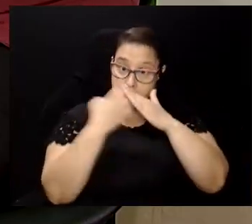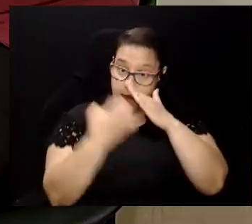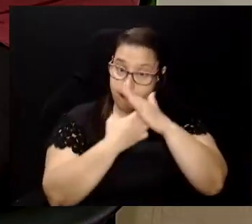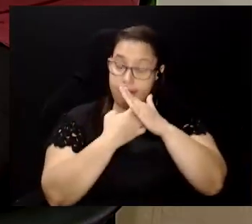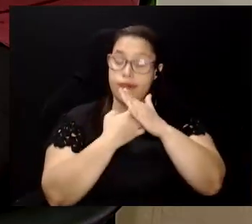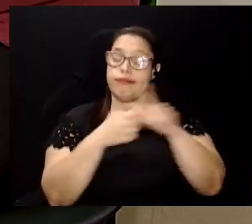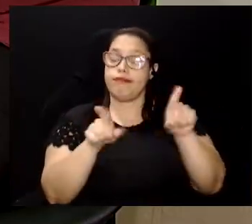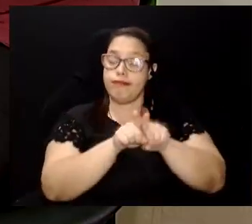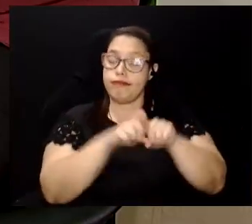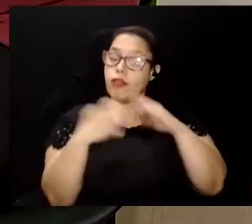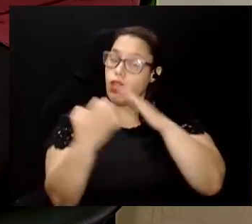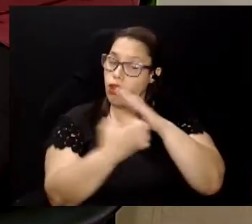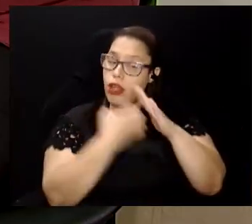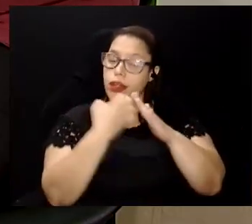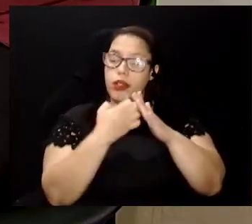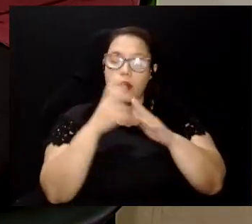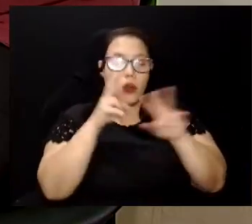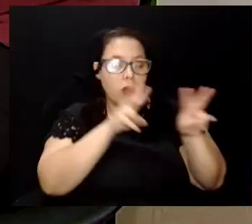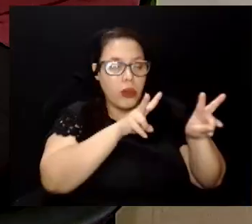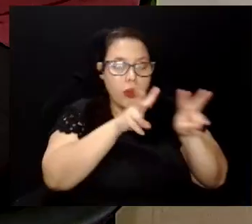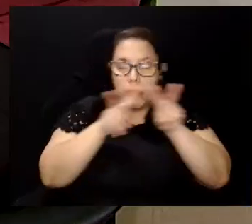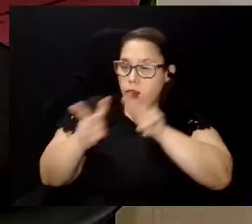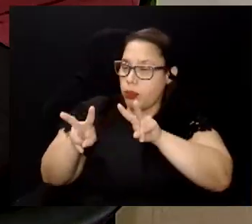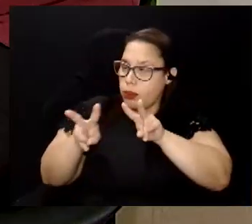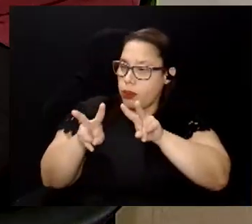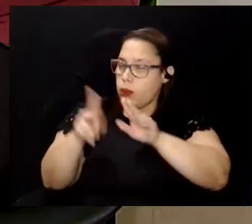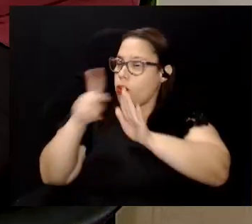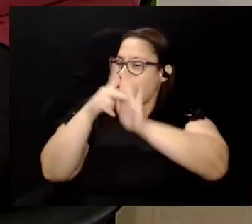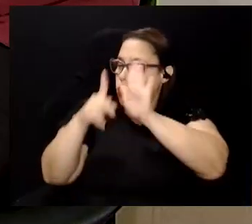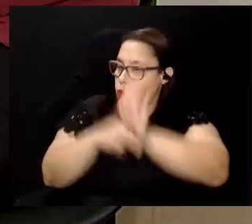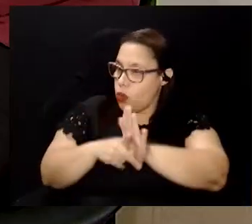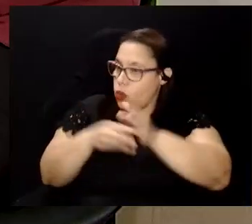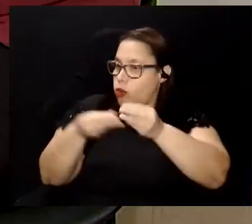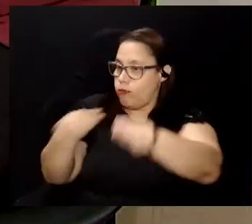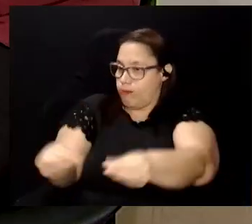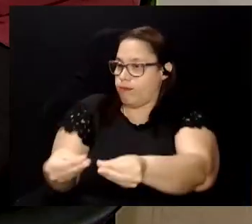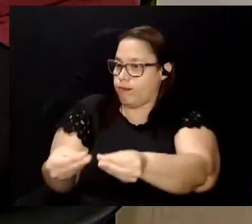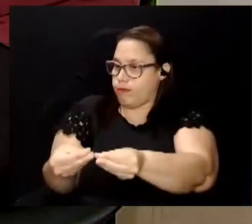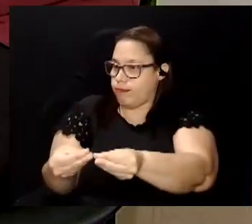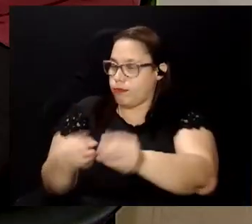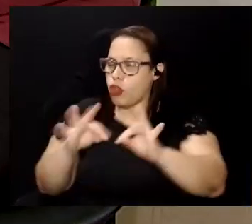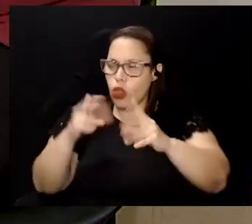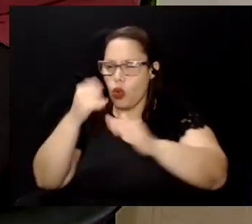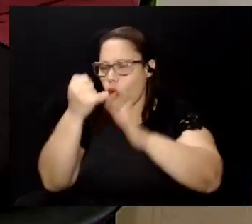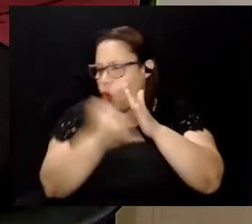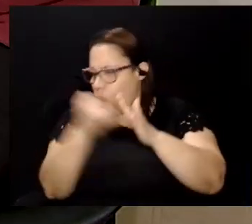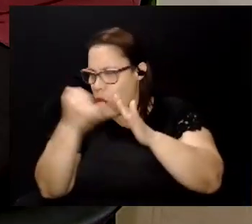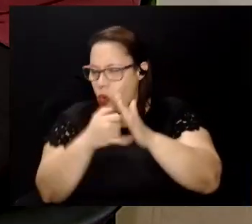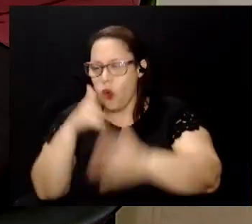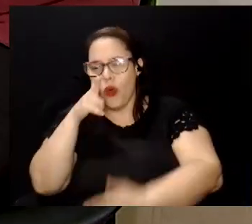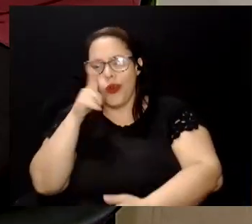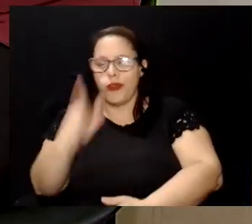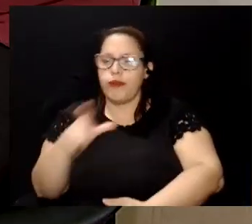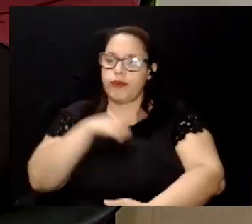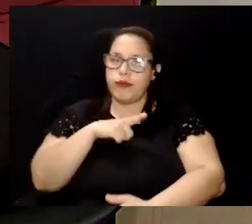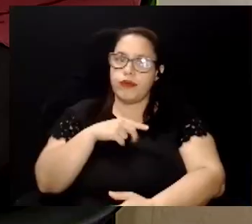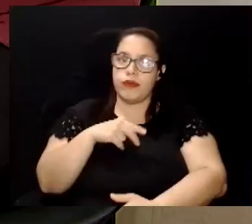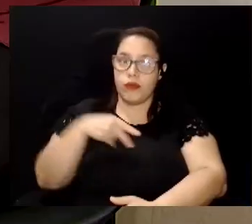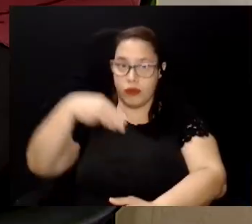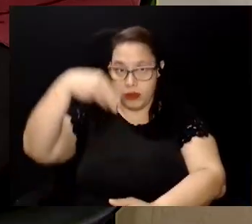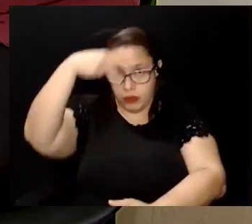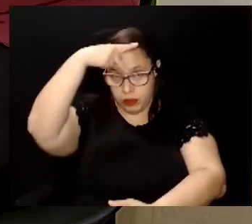quando elas vêm com um projeto que contempla toda a instituição. A gente tem um padrinho que nos ajuda,